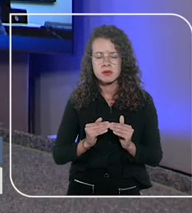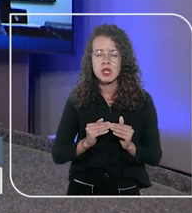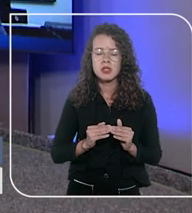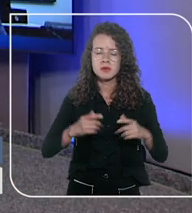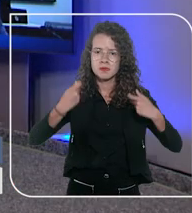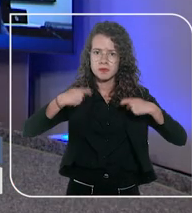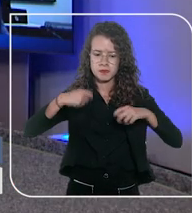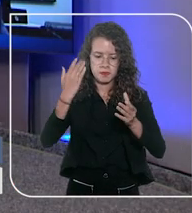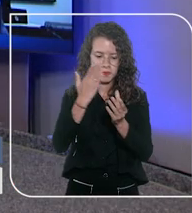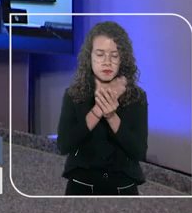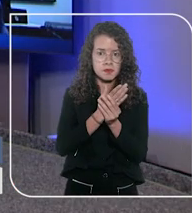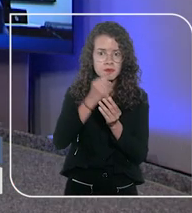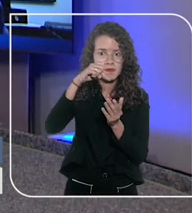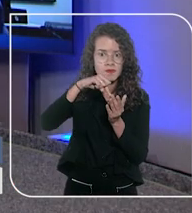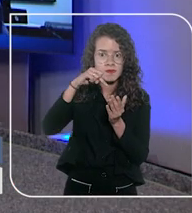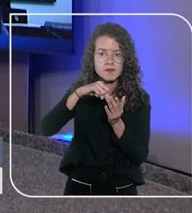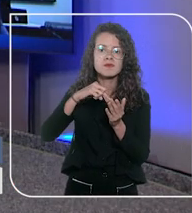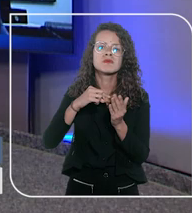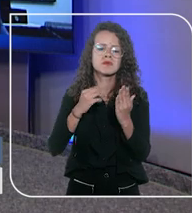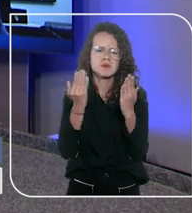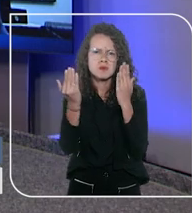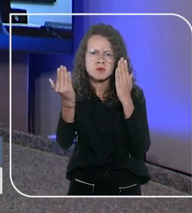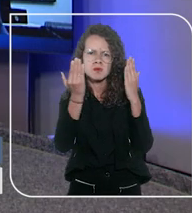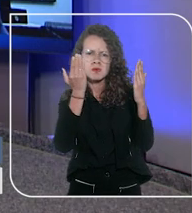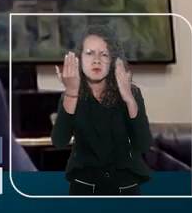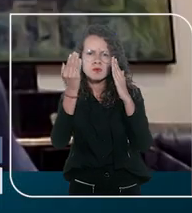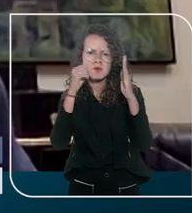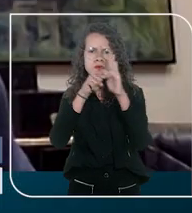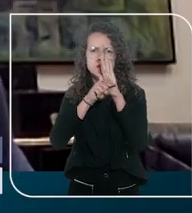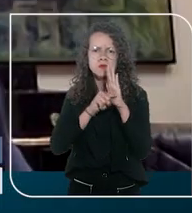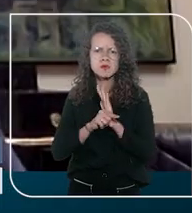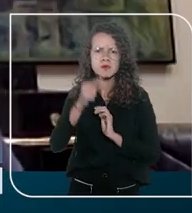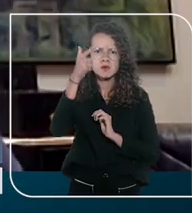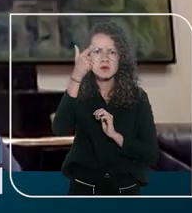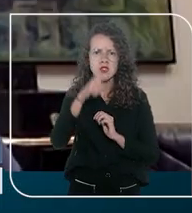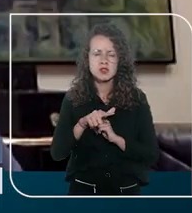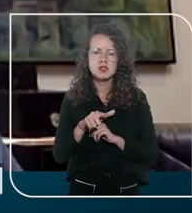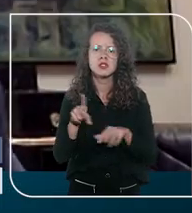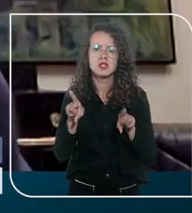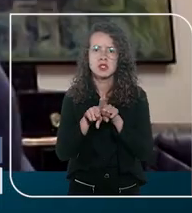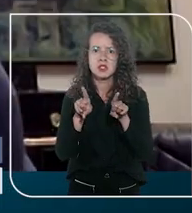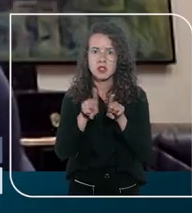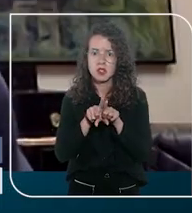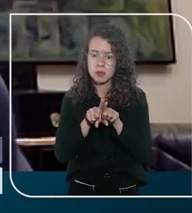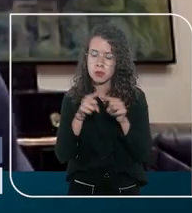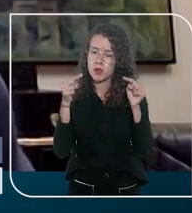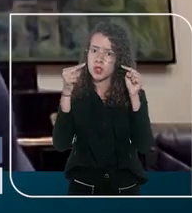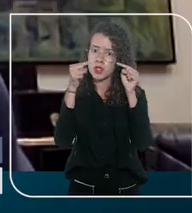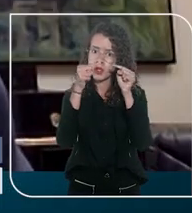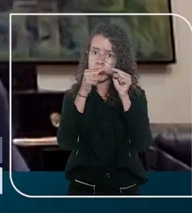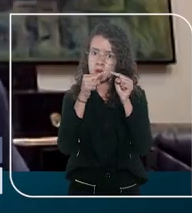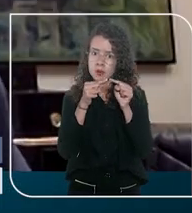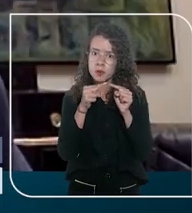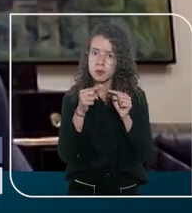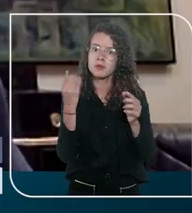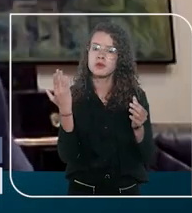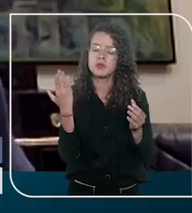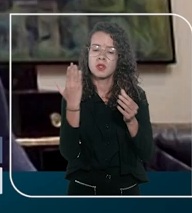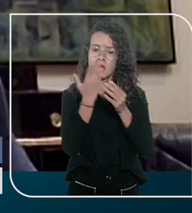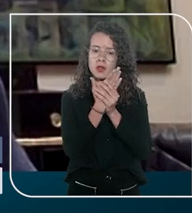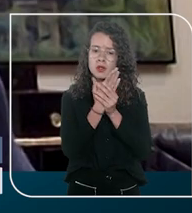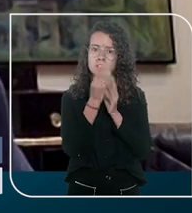análise buscando-se, então, a eliminar essa divergência. Isso no que tange a peça, né? No que tange